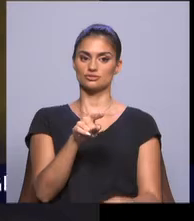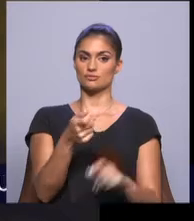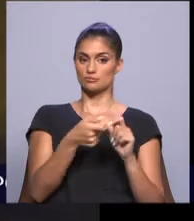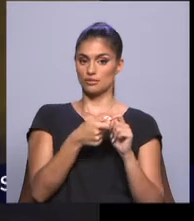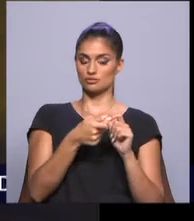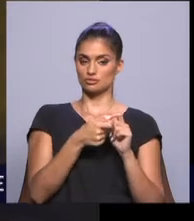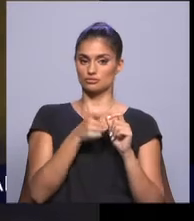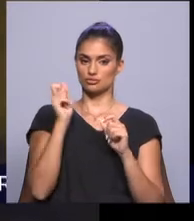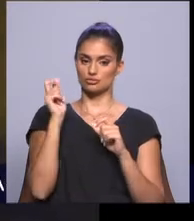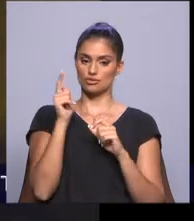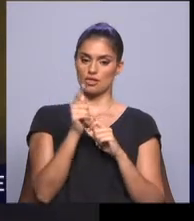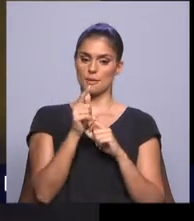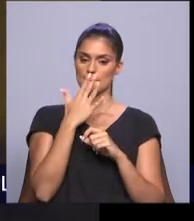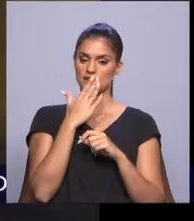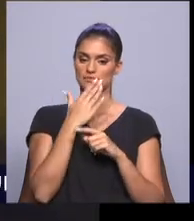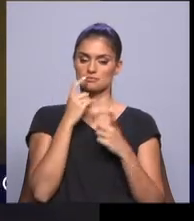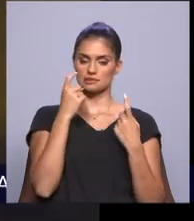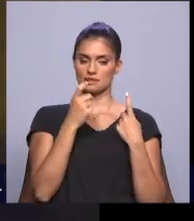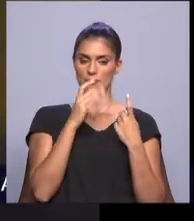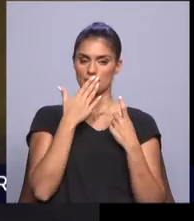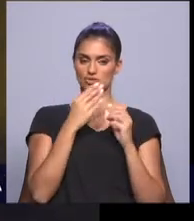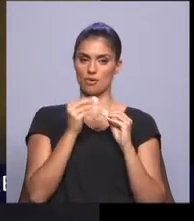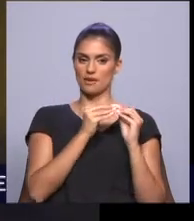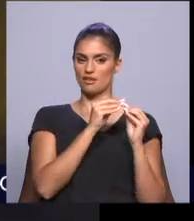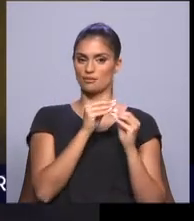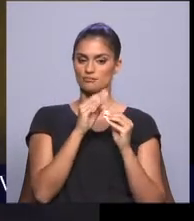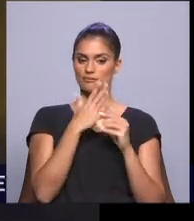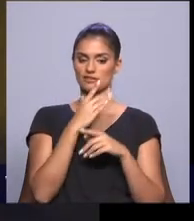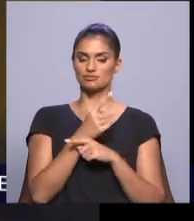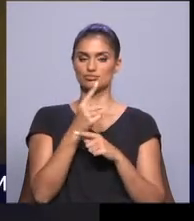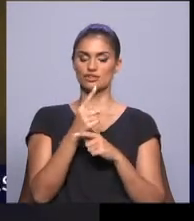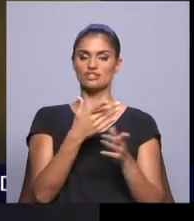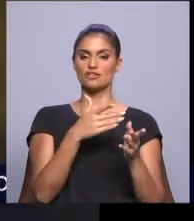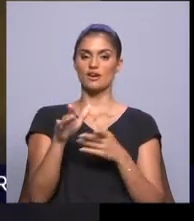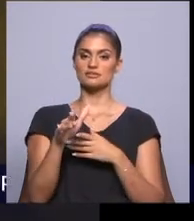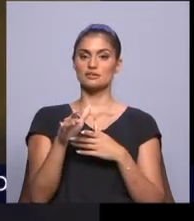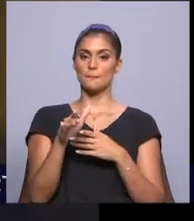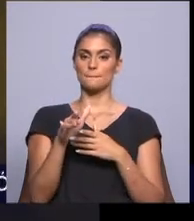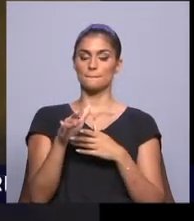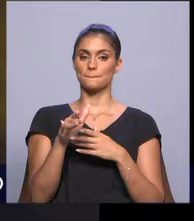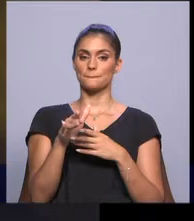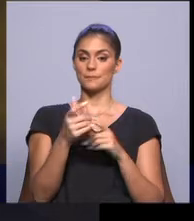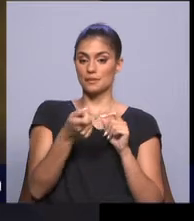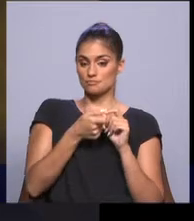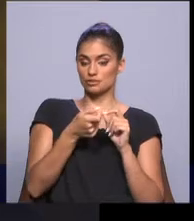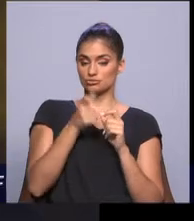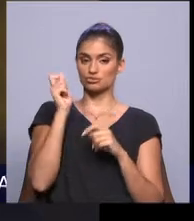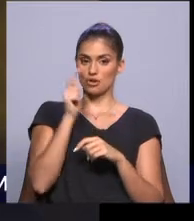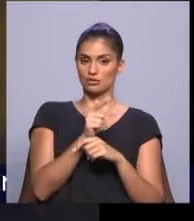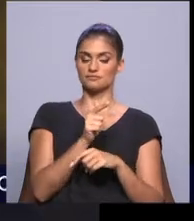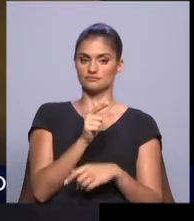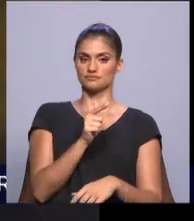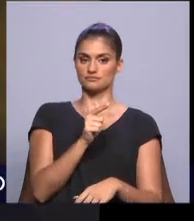Solar Orbiter com o Sol parece que foi programado. Eles parece que combinaram, Daniel, porque nesta altura em que a Solar Orbiter se aproximou do Sol, ela